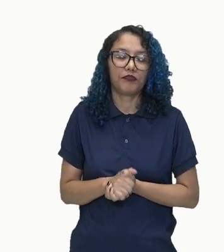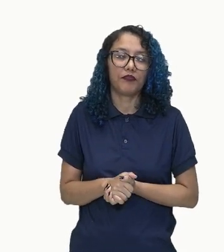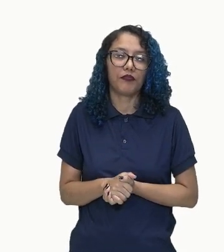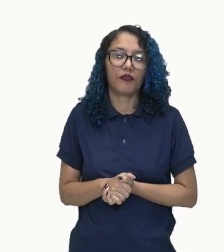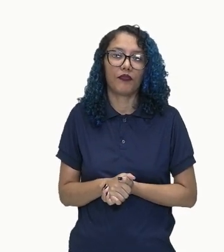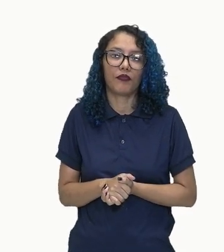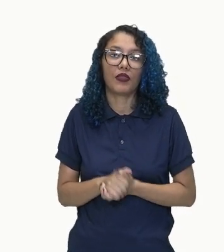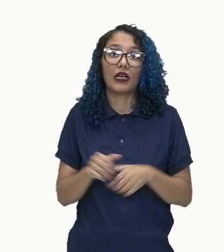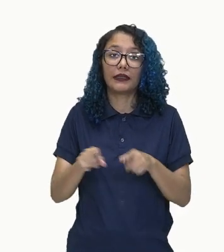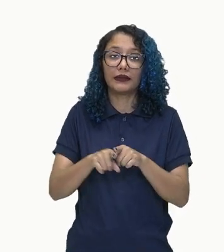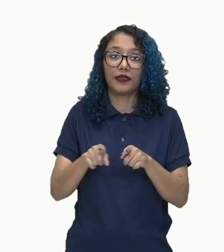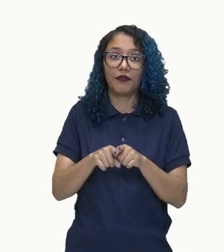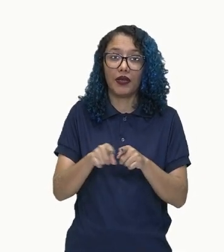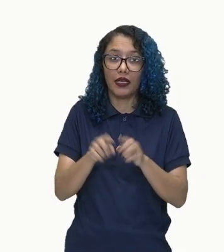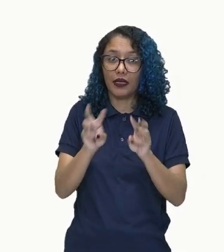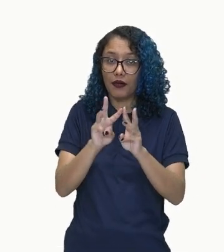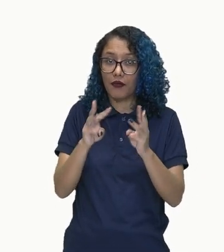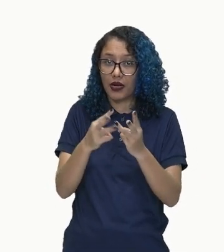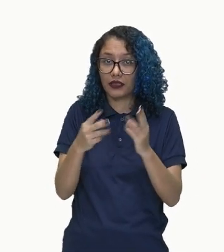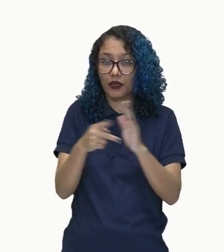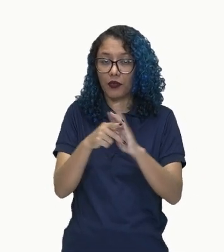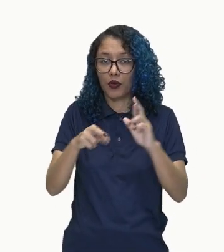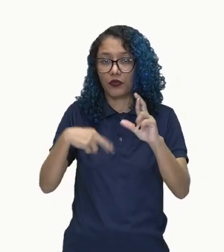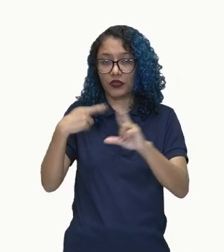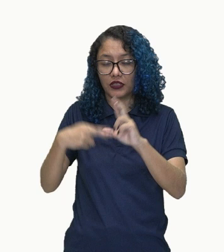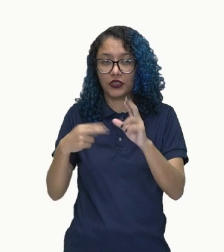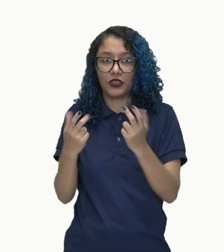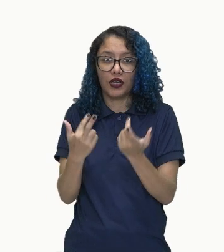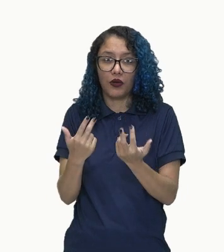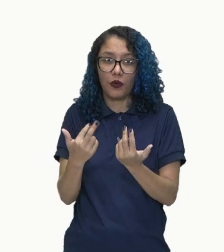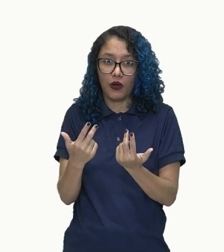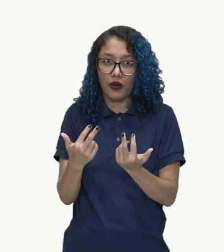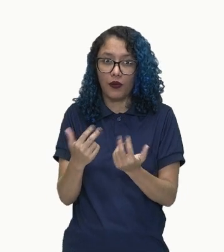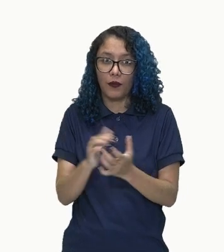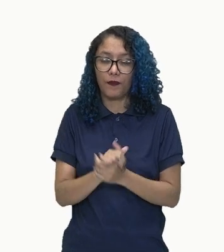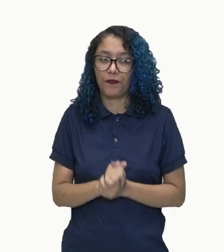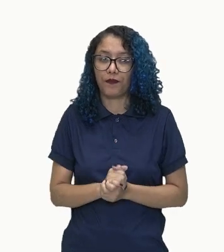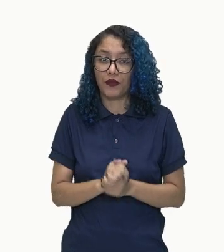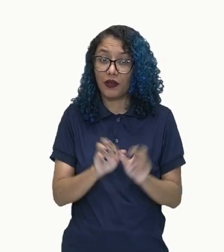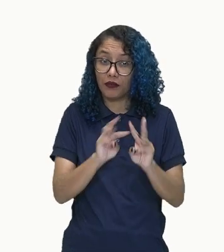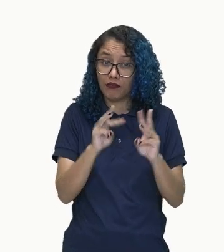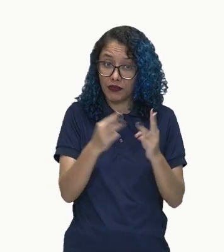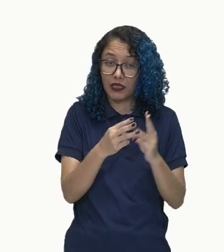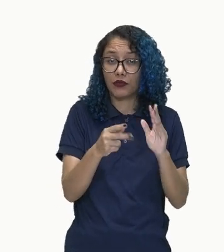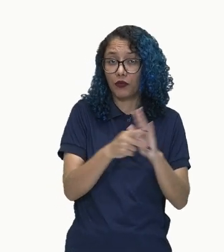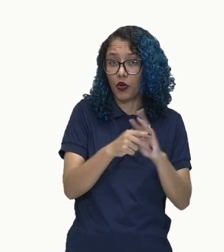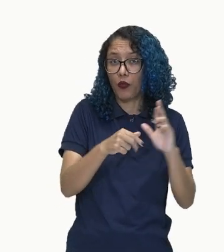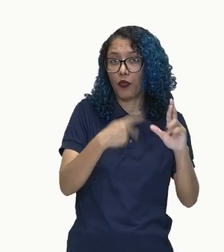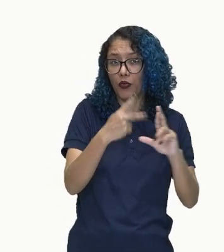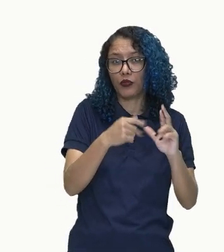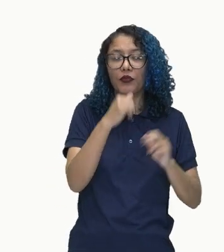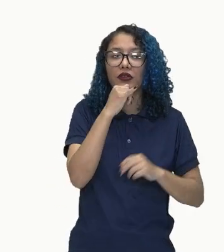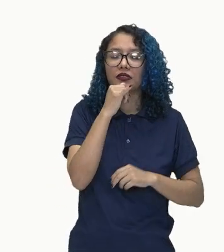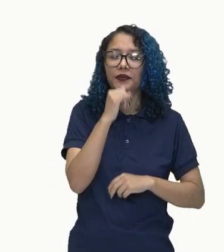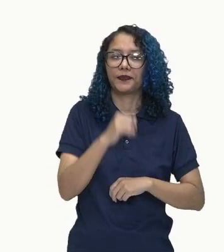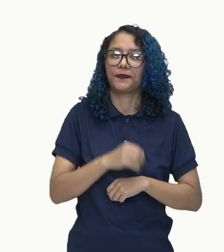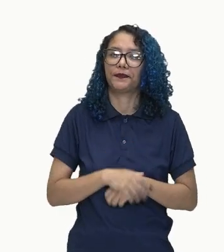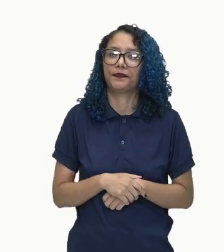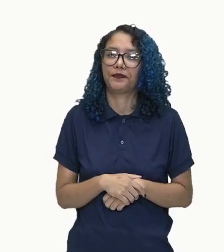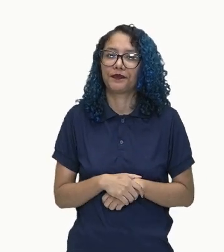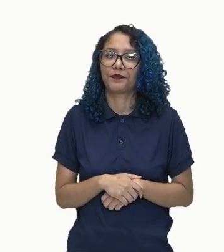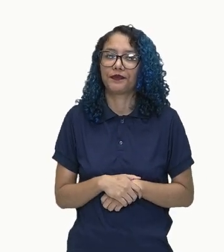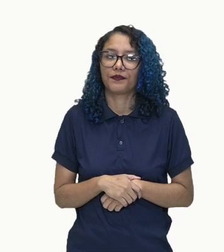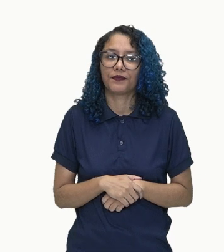reagentes é igual à massa dos produtos. Exemplo, quando